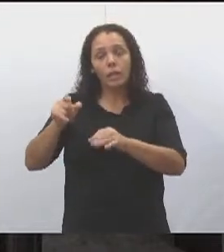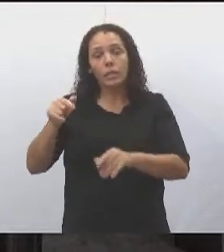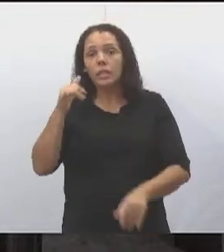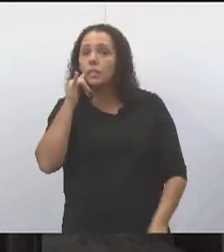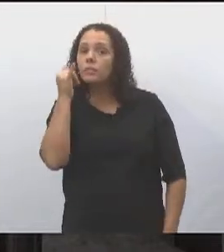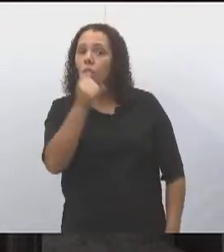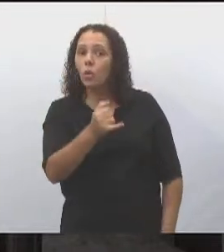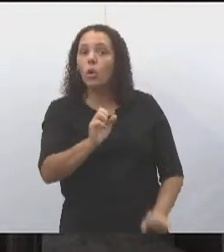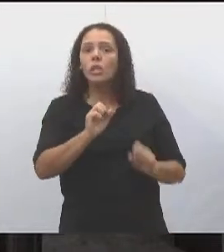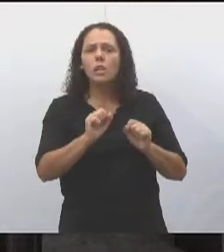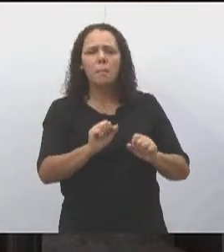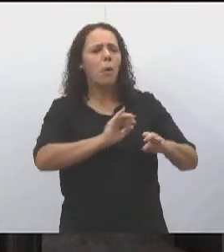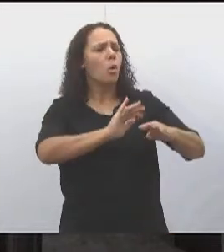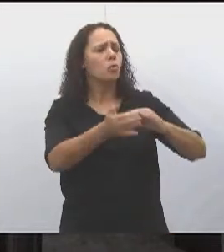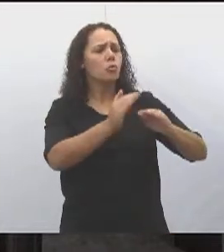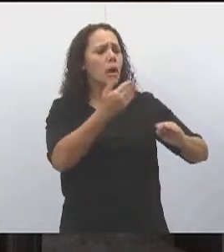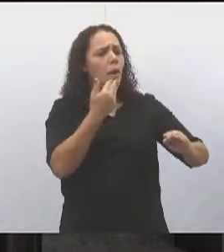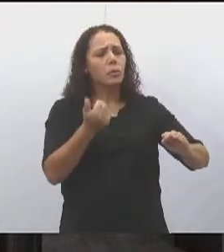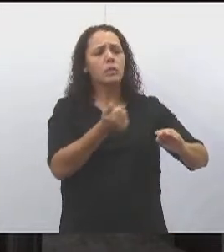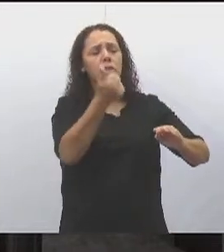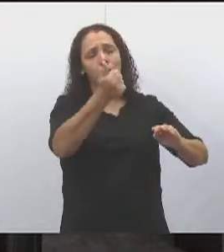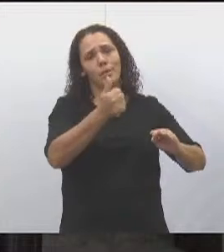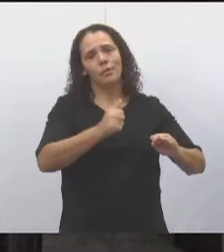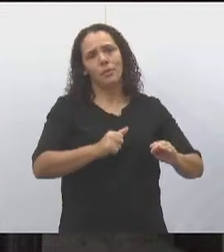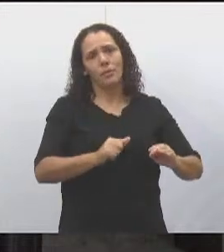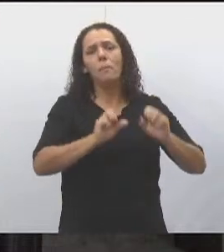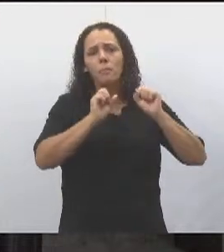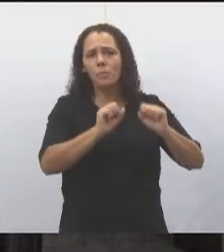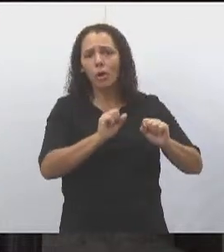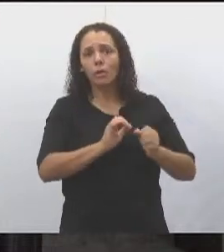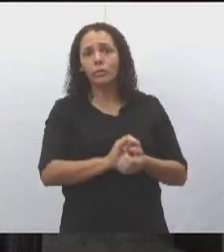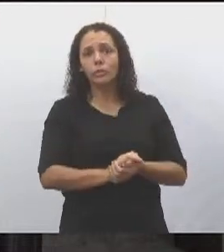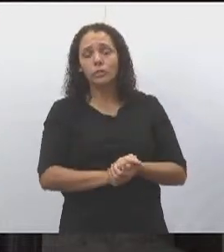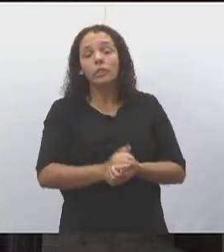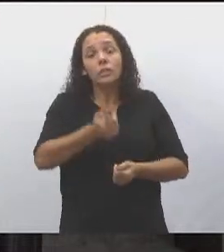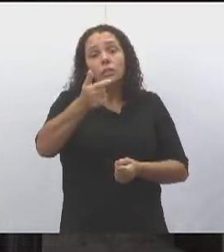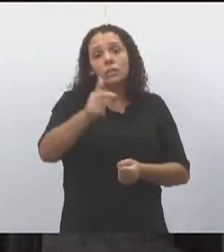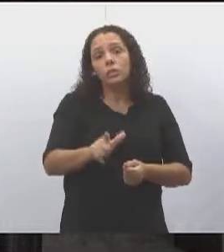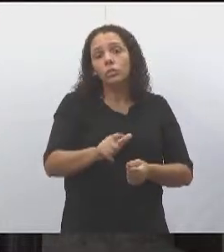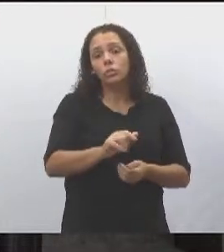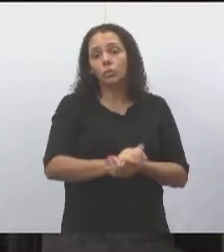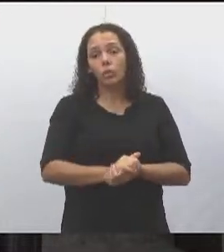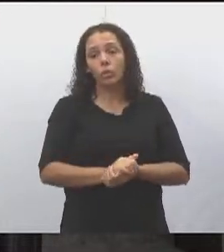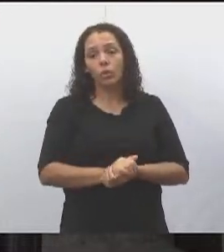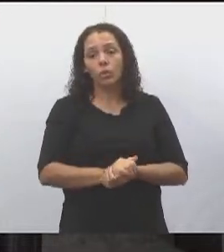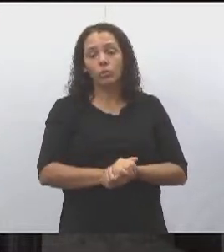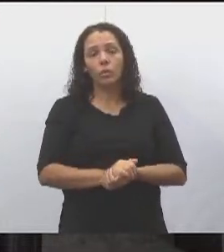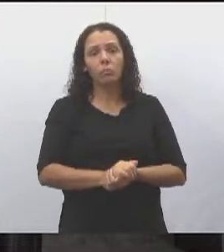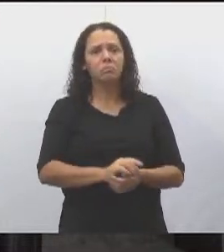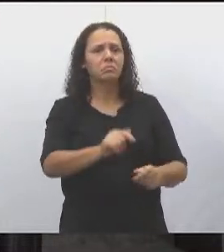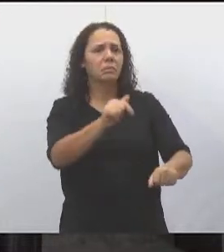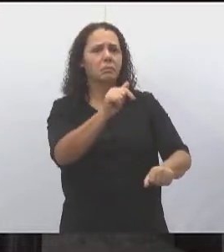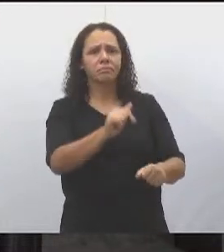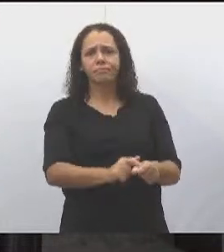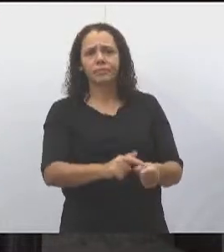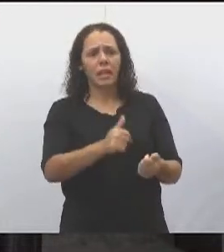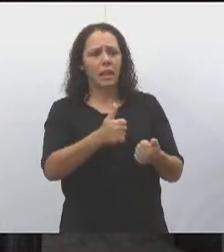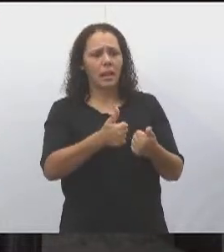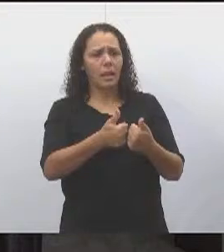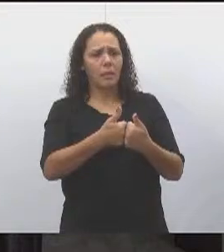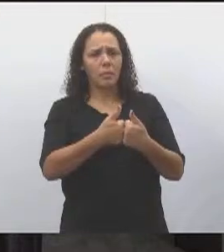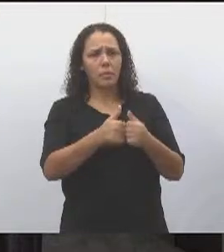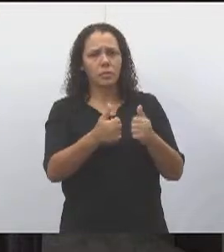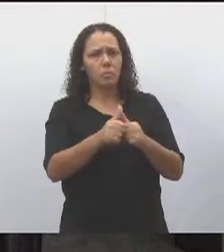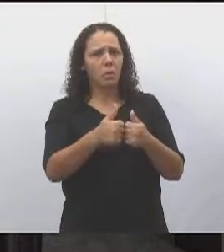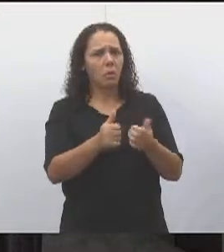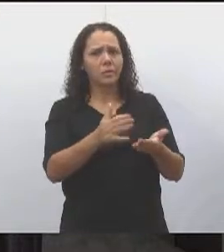Paraíba, que não tem nada a ver uma coisa com a outra. E mais uma vez você olha, esporte e lazer não tem JAL.